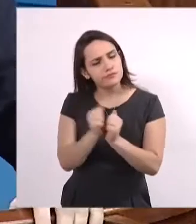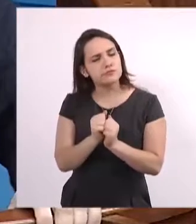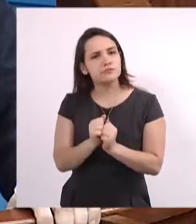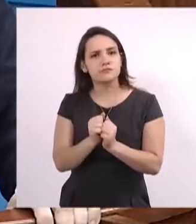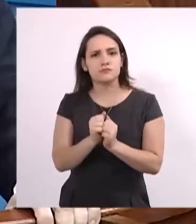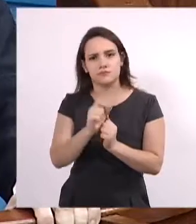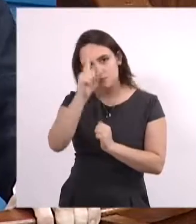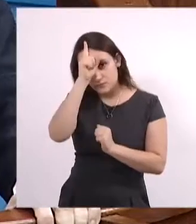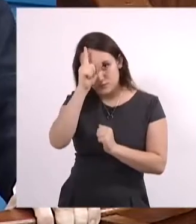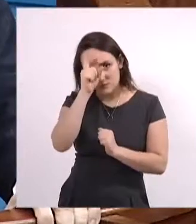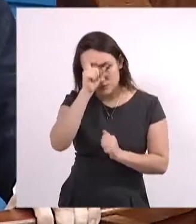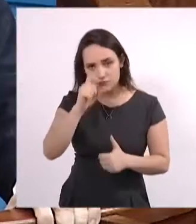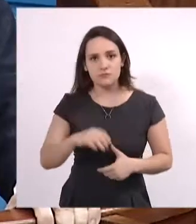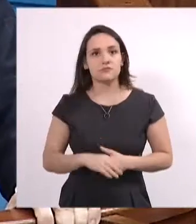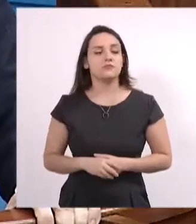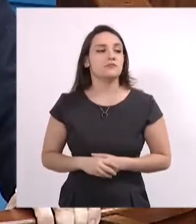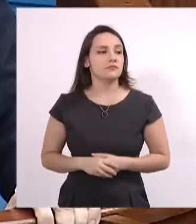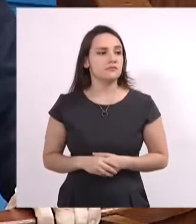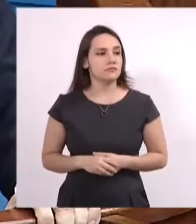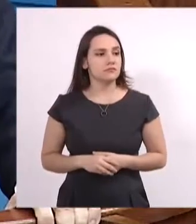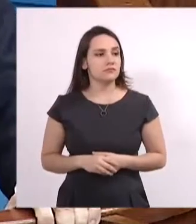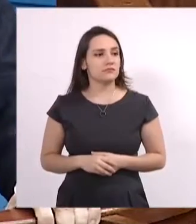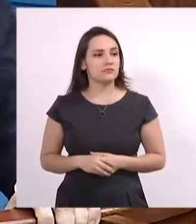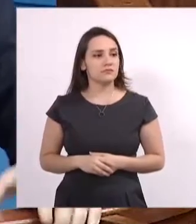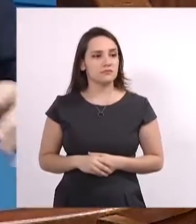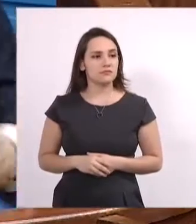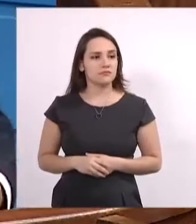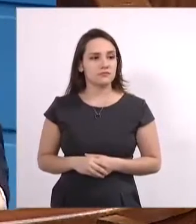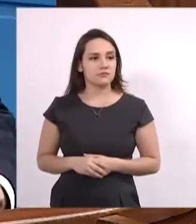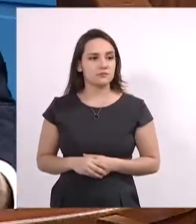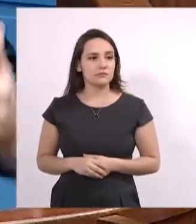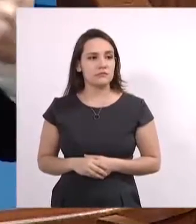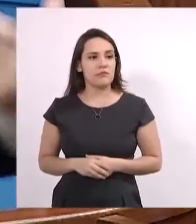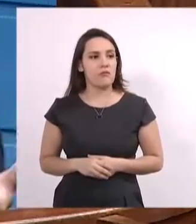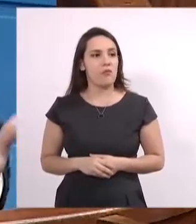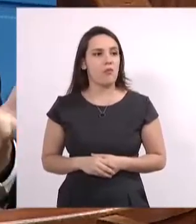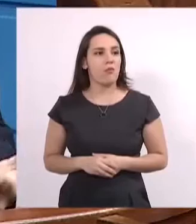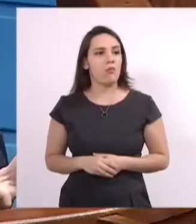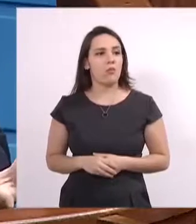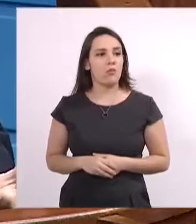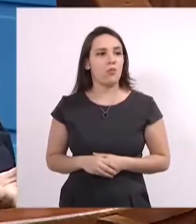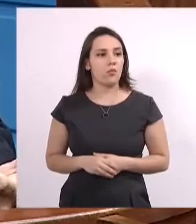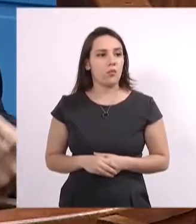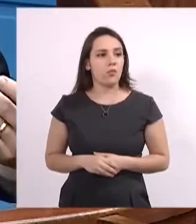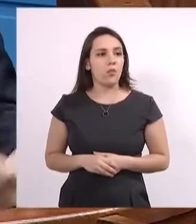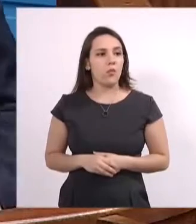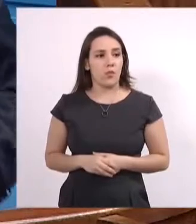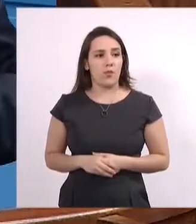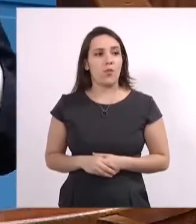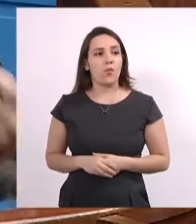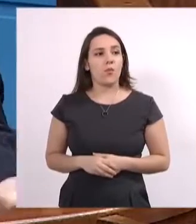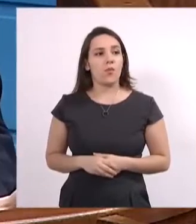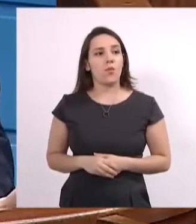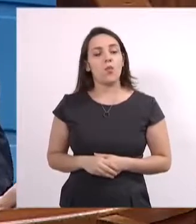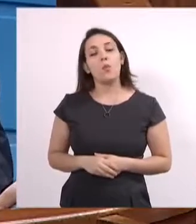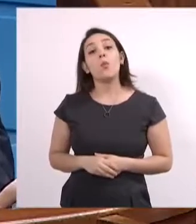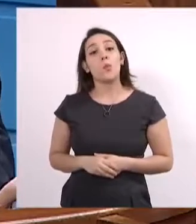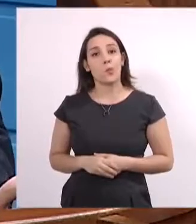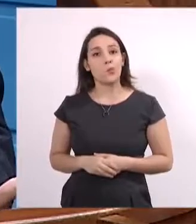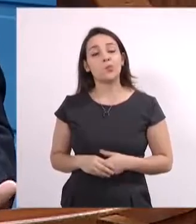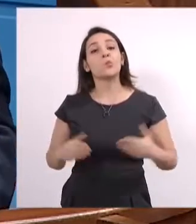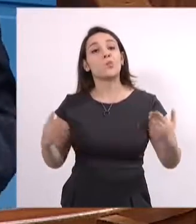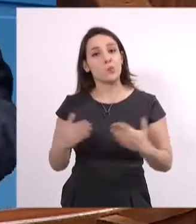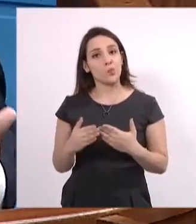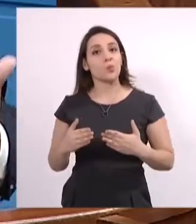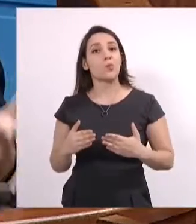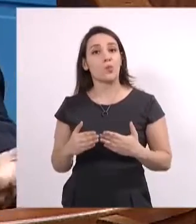os hospitais, para que a população possa entender, superar suas